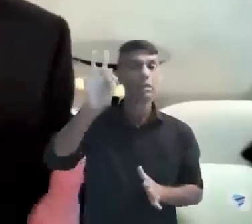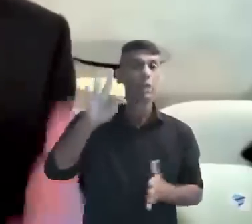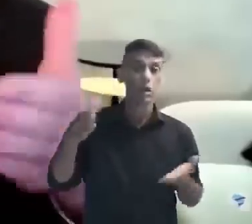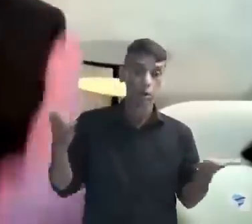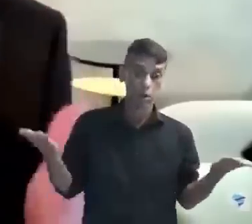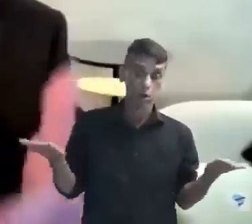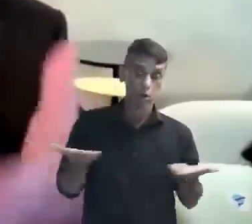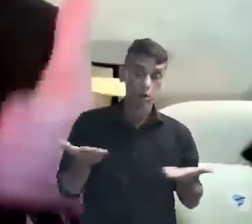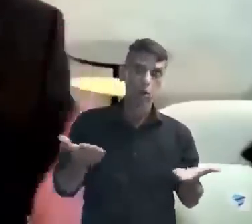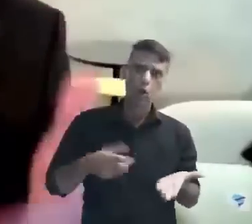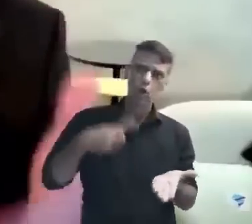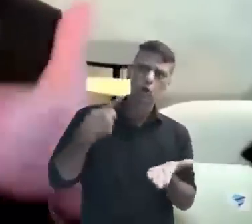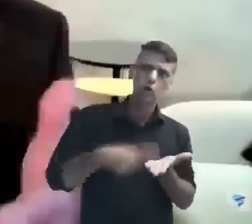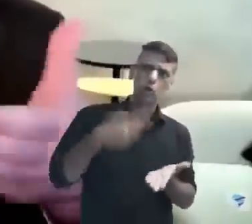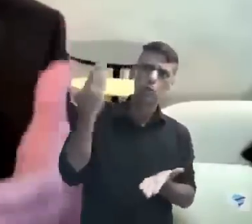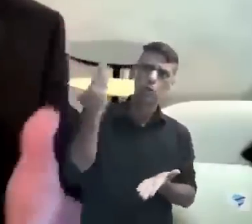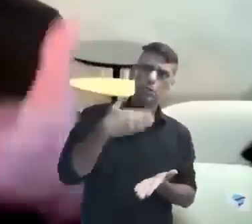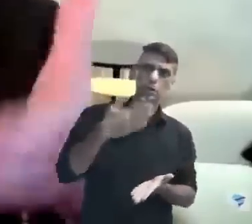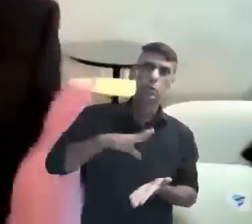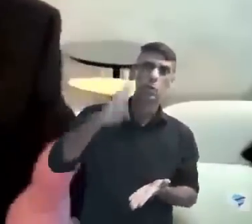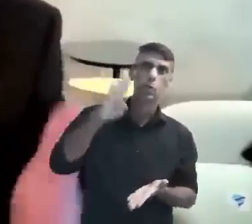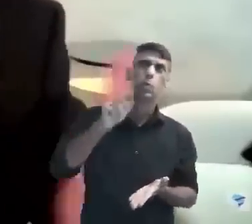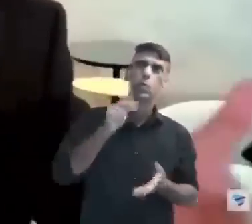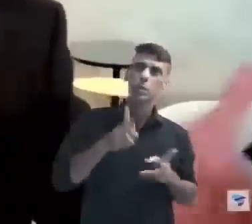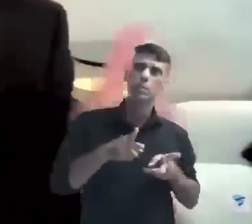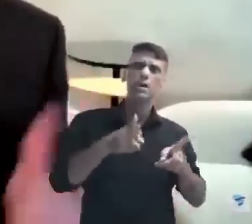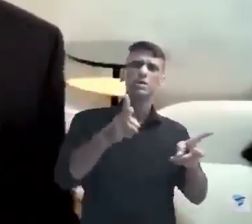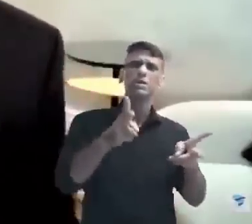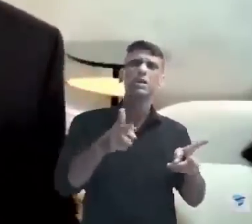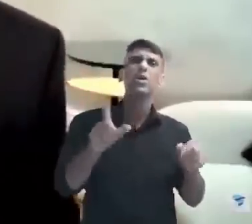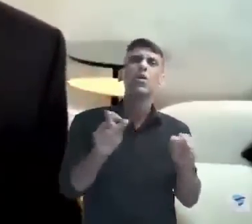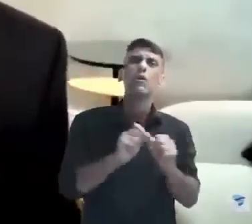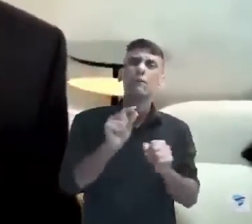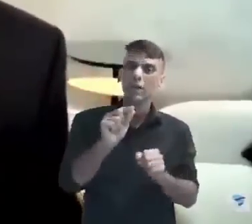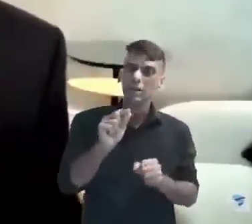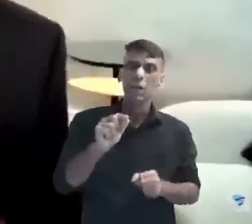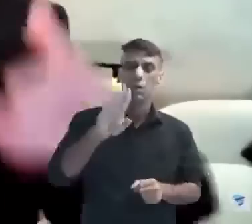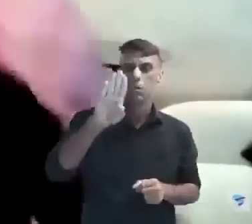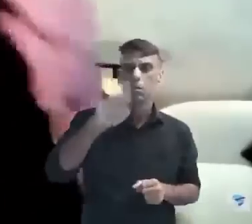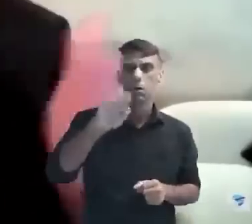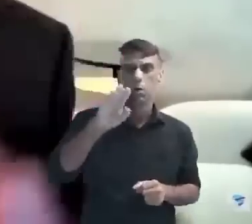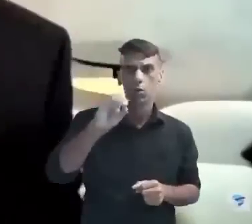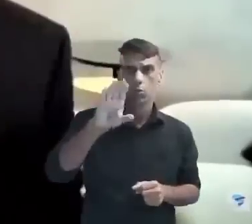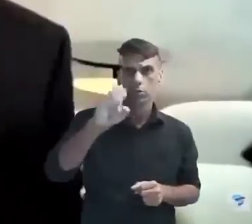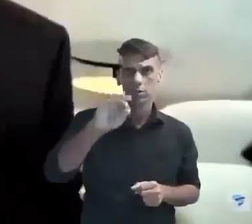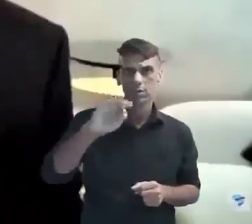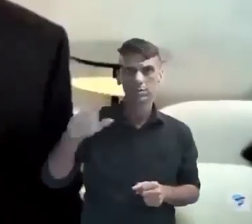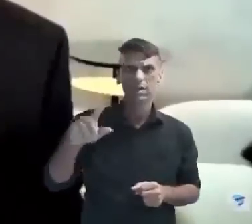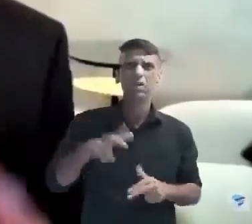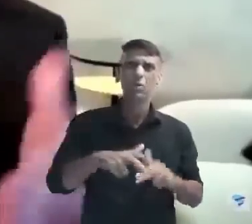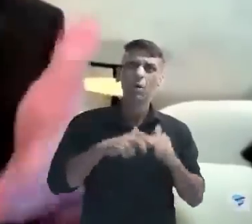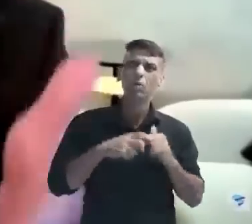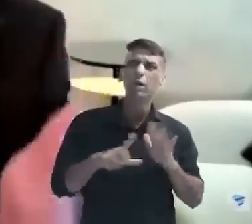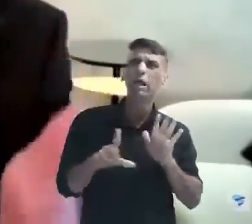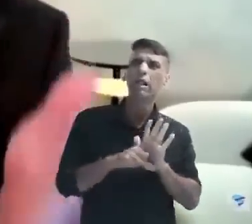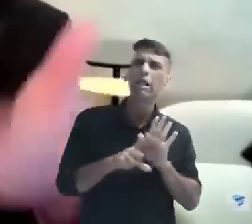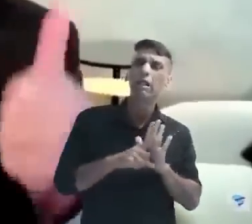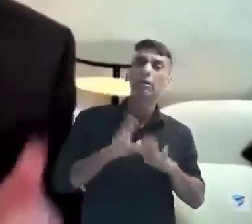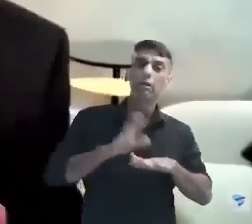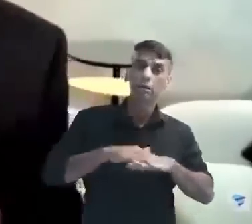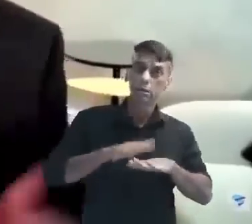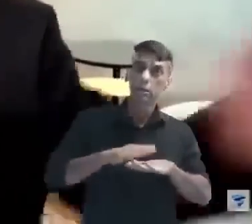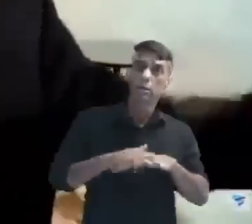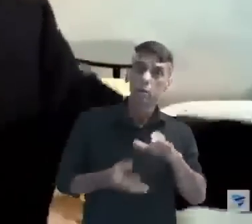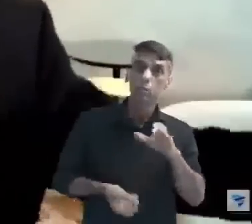o compromisso, o Lula assumindo o compromisso de manter a atual direção do Banco Central a pretexto de uma legalidade que foi introduzida entre